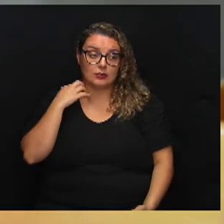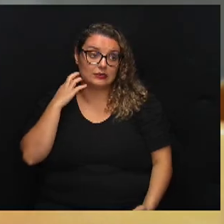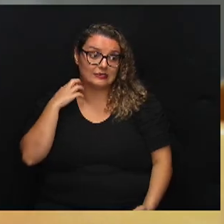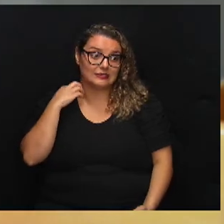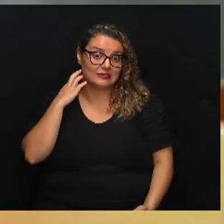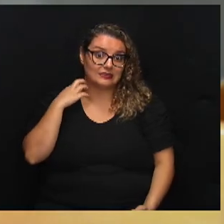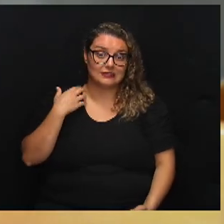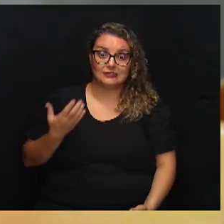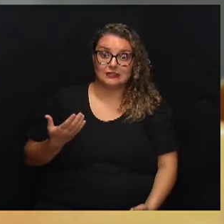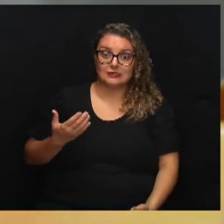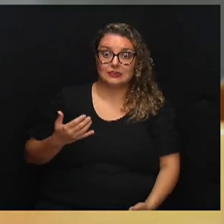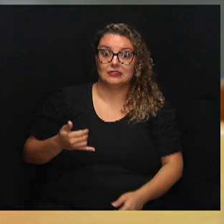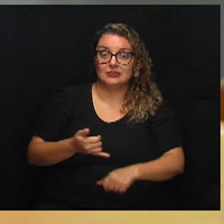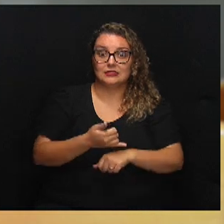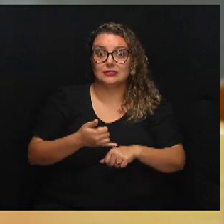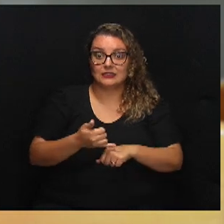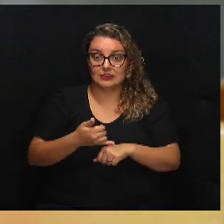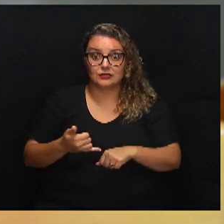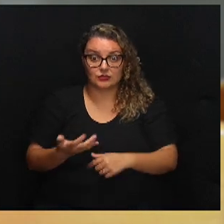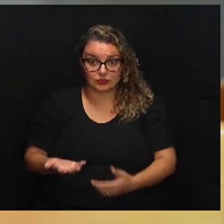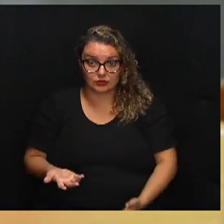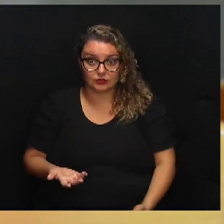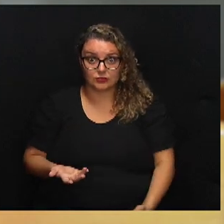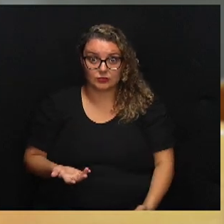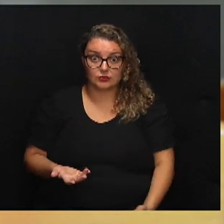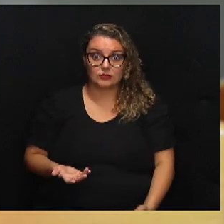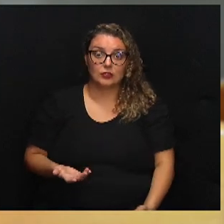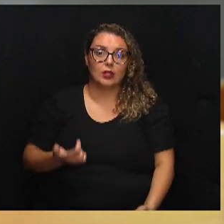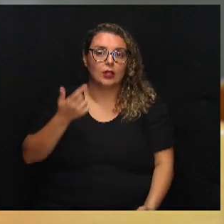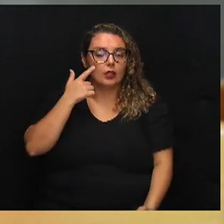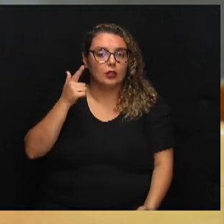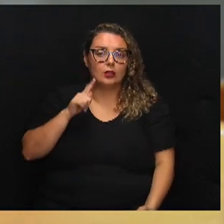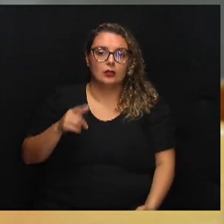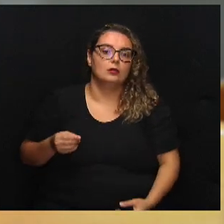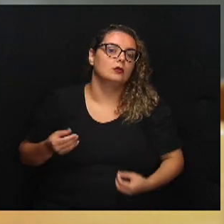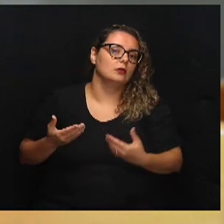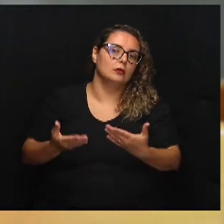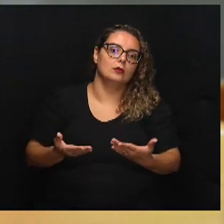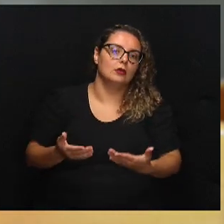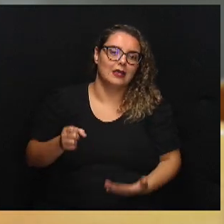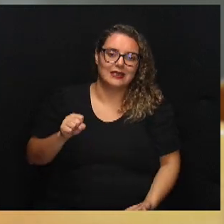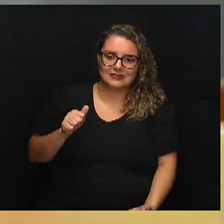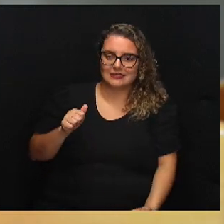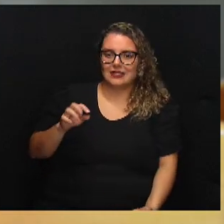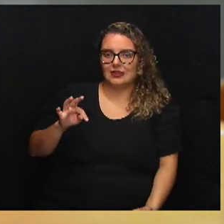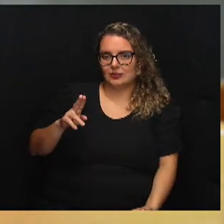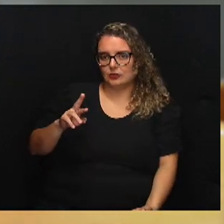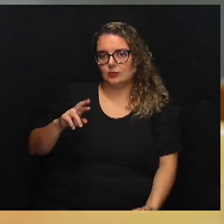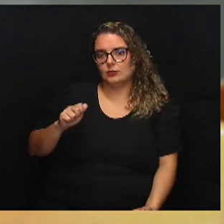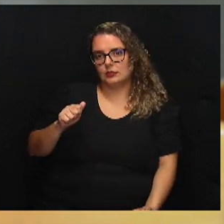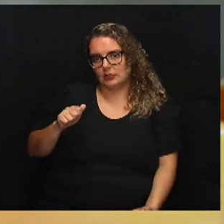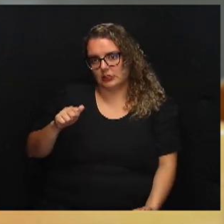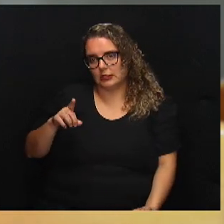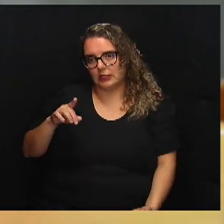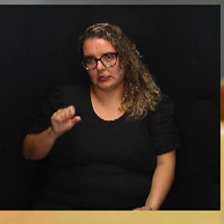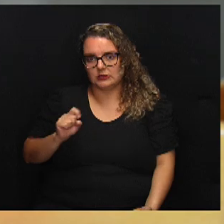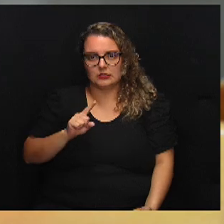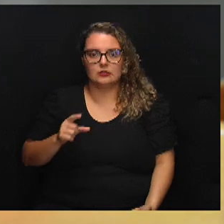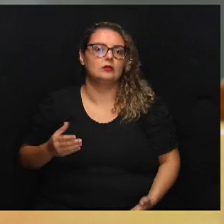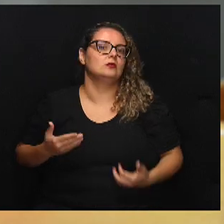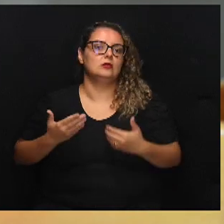das gorduras, claro que não deve ser dado as gorduras saturadas, não vai ser dado,